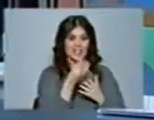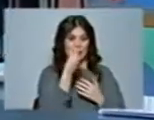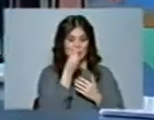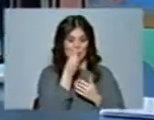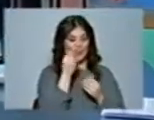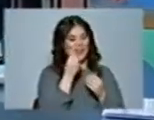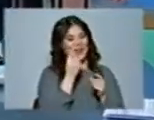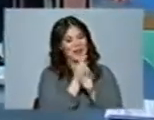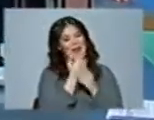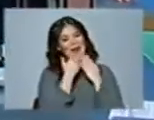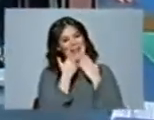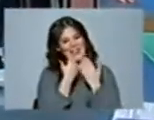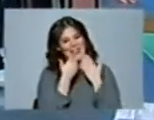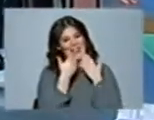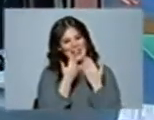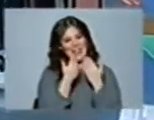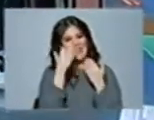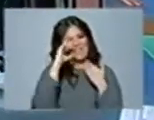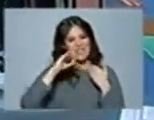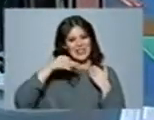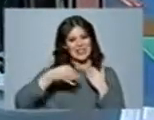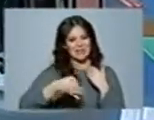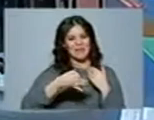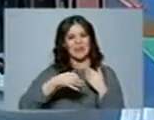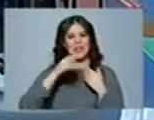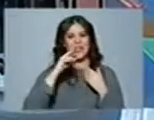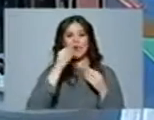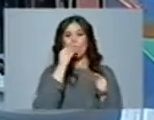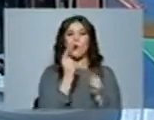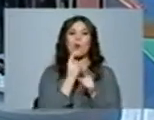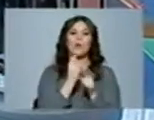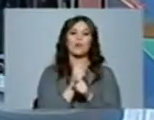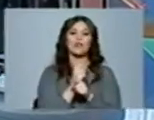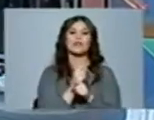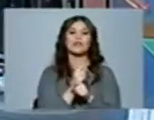Muito obrigada. Muito obrigado. São os fins de semana. Fim de semana gastronómicos que se vão